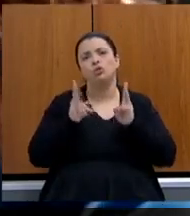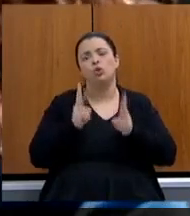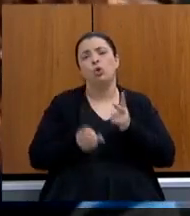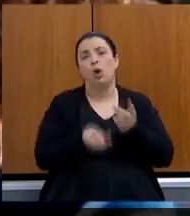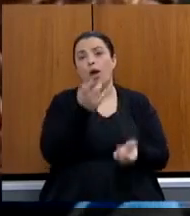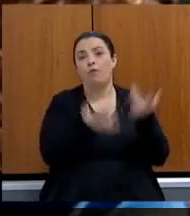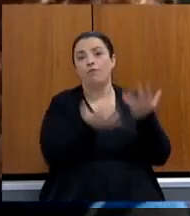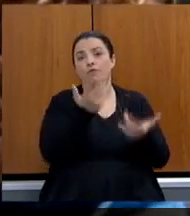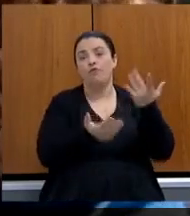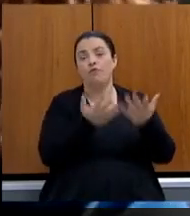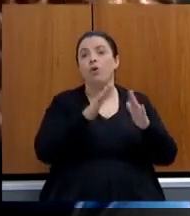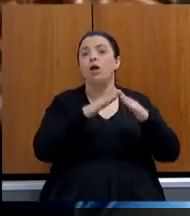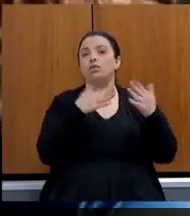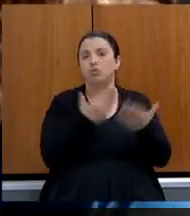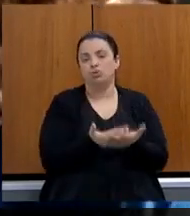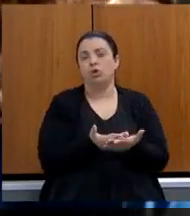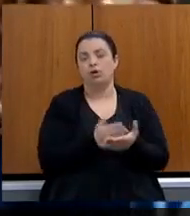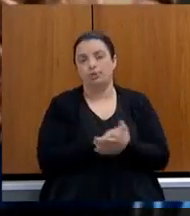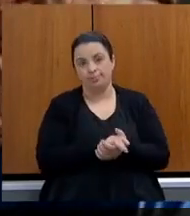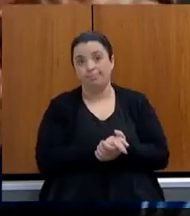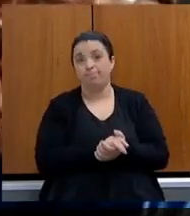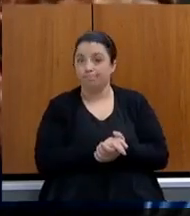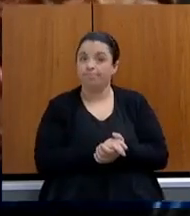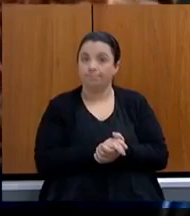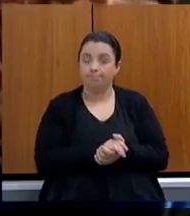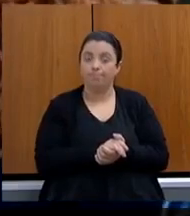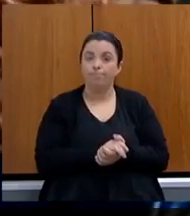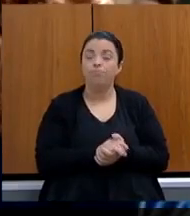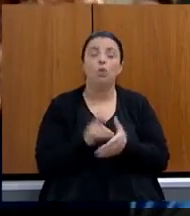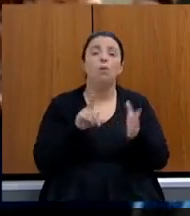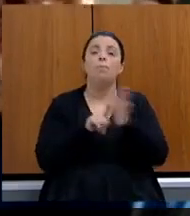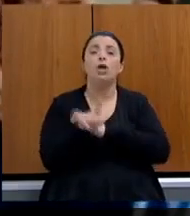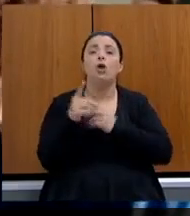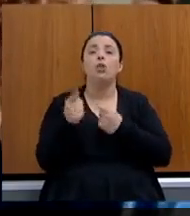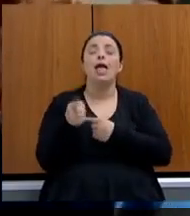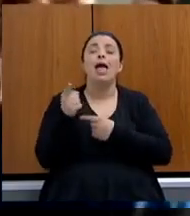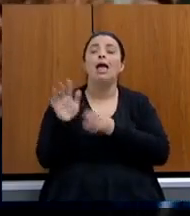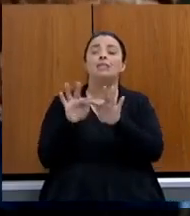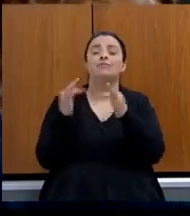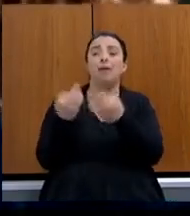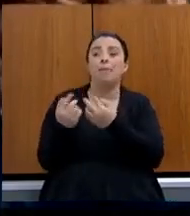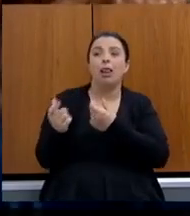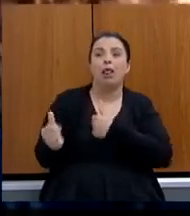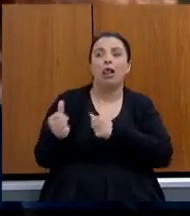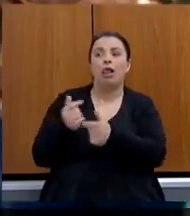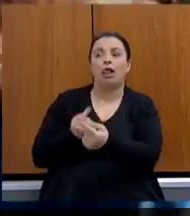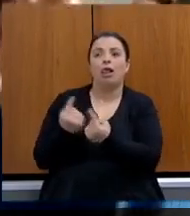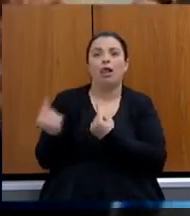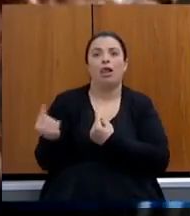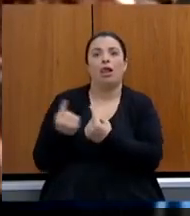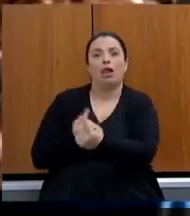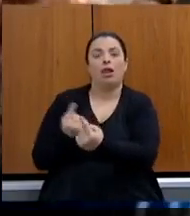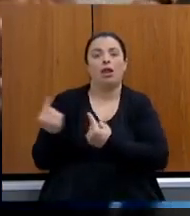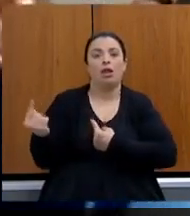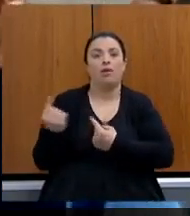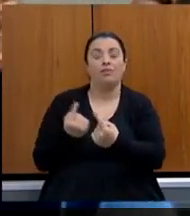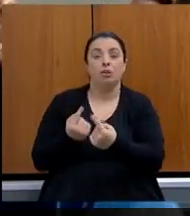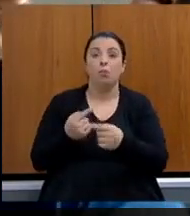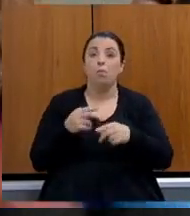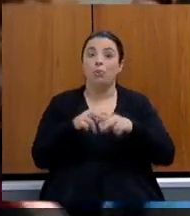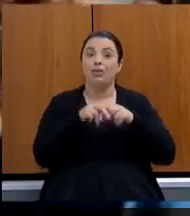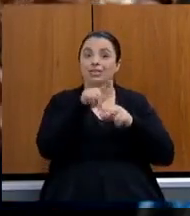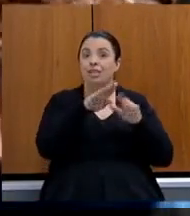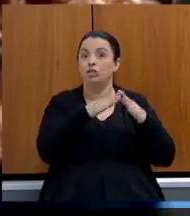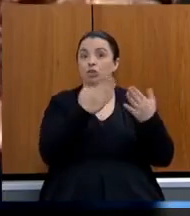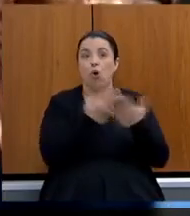nas escolas como os as famílias estão fazendo revezamento porque a escola não tem muito né não tem sistema de segurança